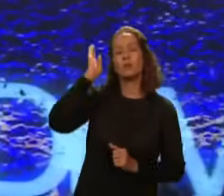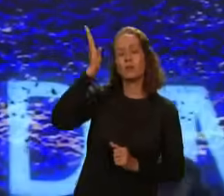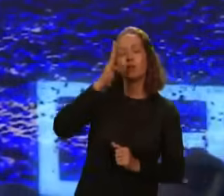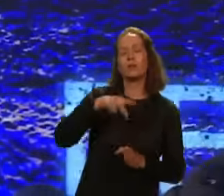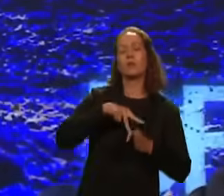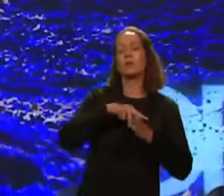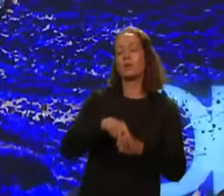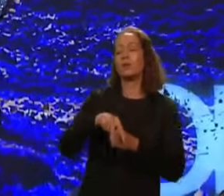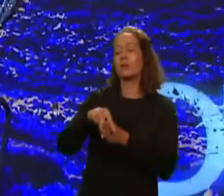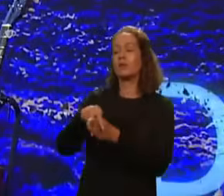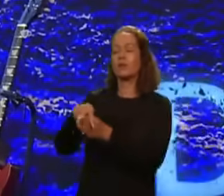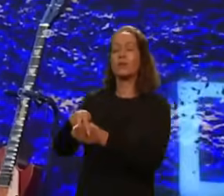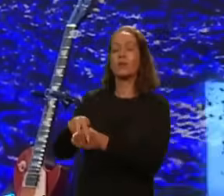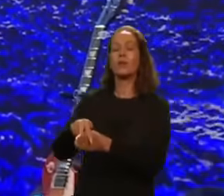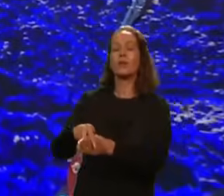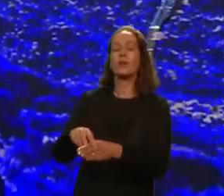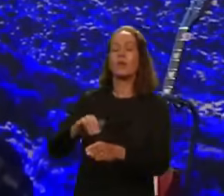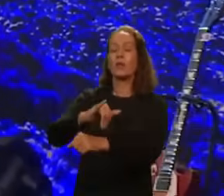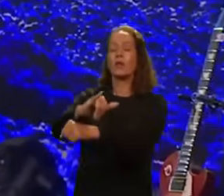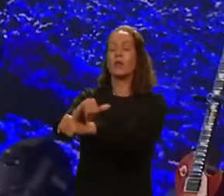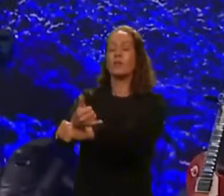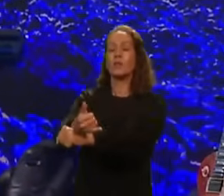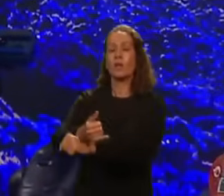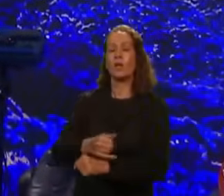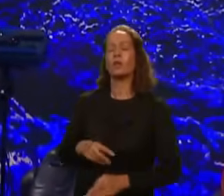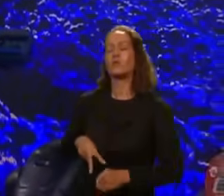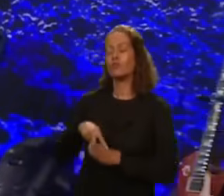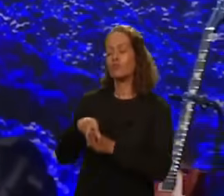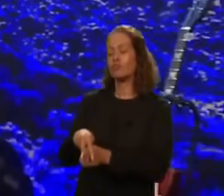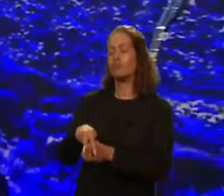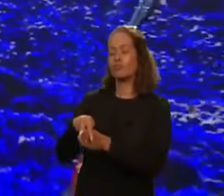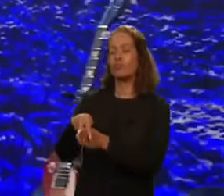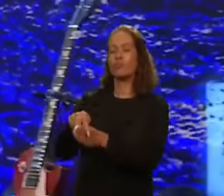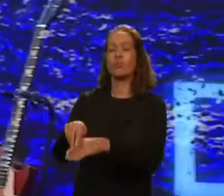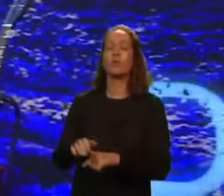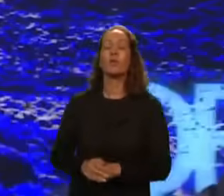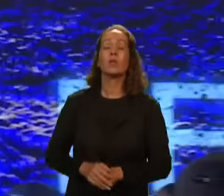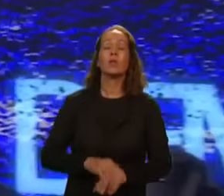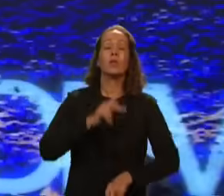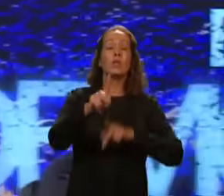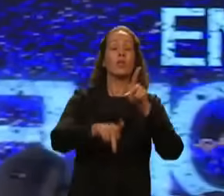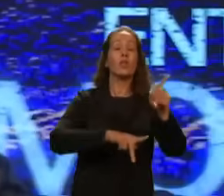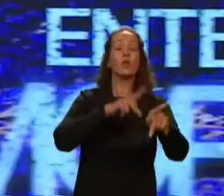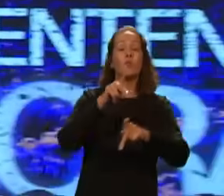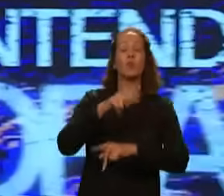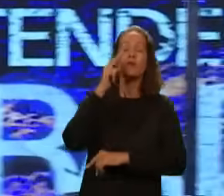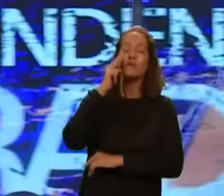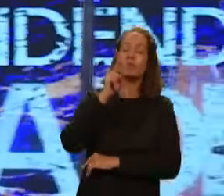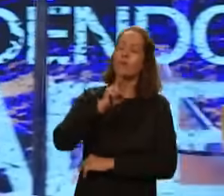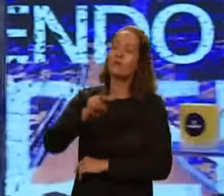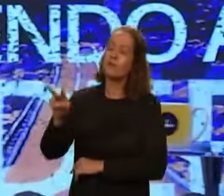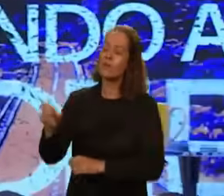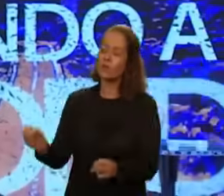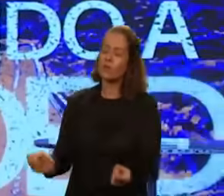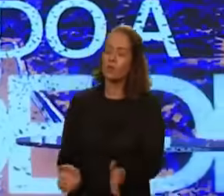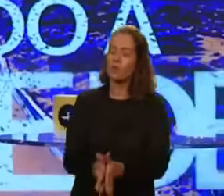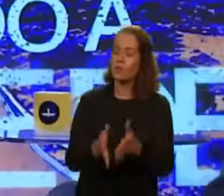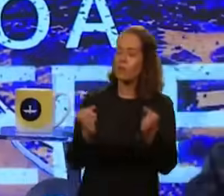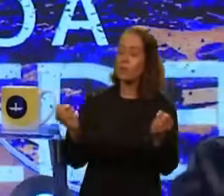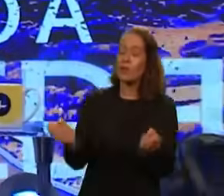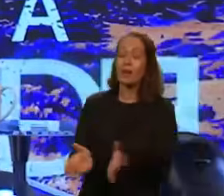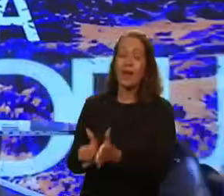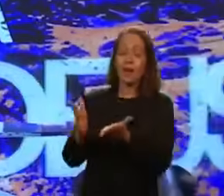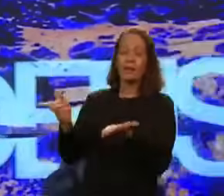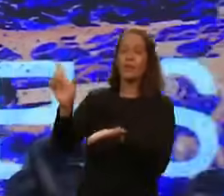hora que ele entrou em Jerusalém, a Bíblia diz assim: e a multidão que tinha visto o milagre da ressurreição de Lázaro colocou